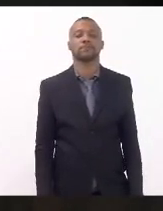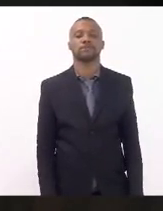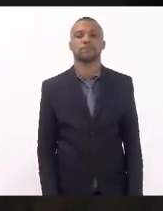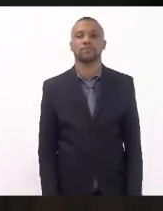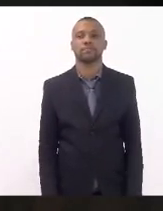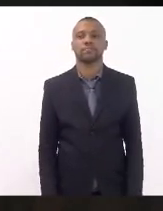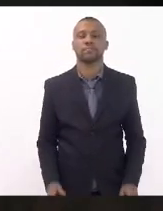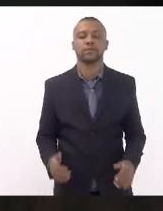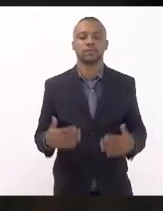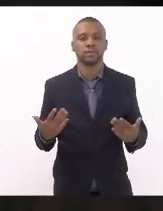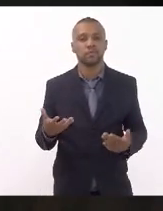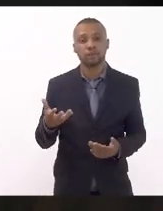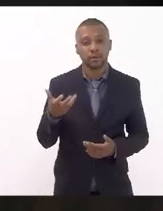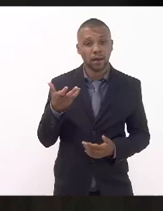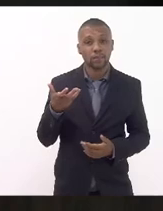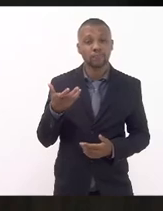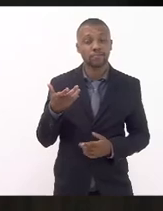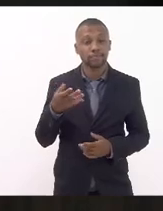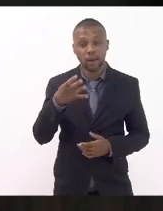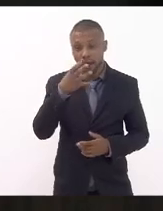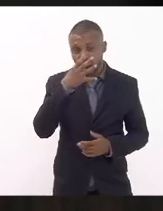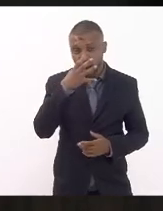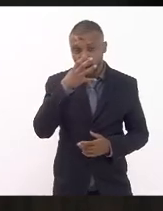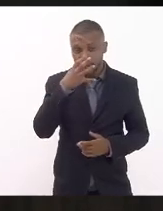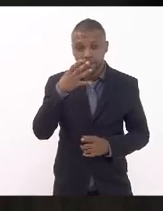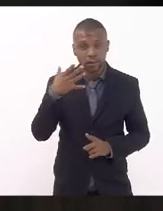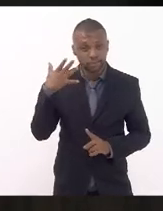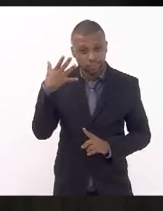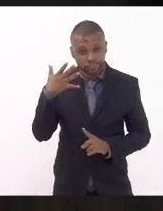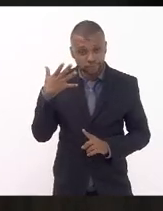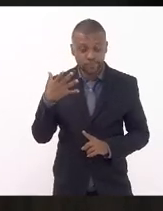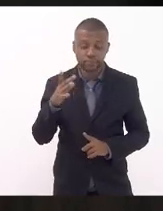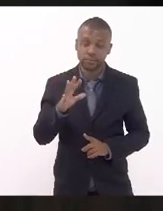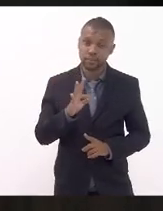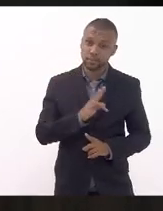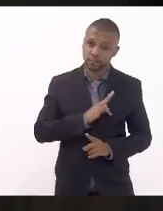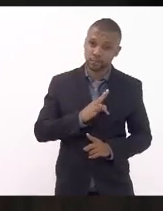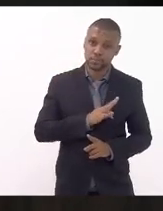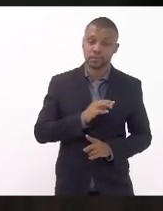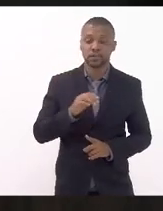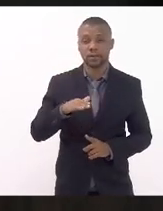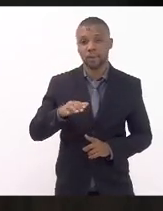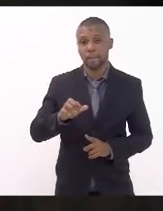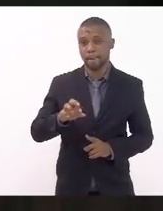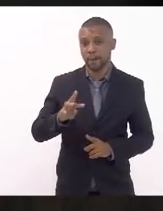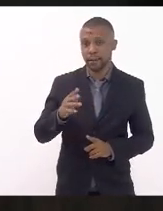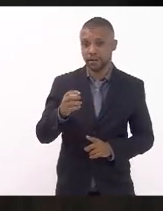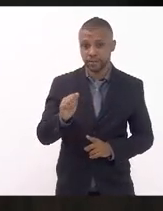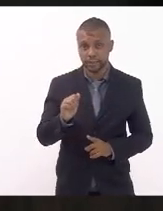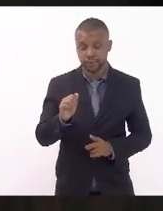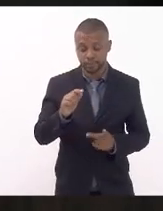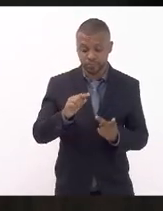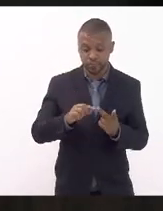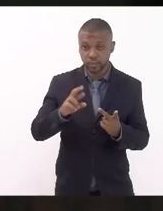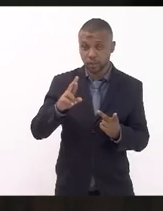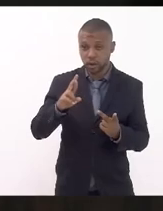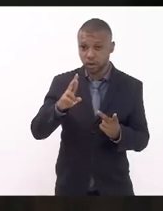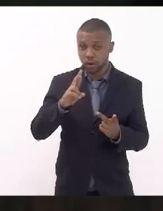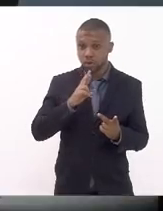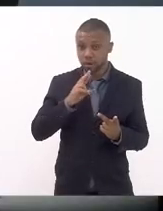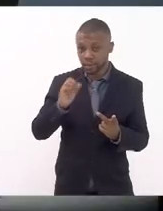Então, quero ouvir a deputada Marta, depois o deputado Rodrigo. Na verdade, eu quero ouvir o deputado Rodrigo e depois a deputada